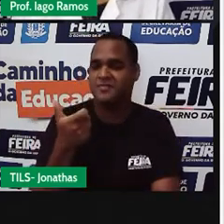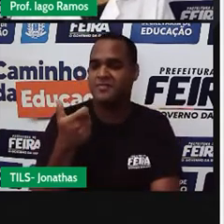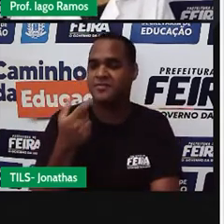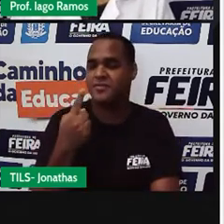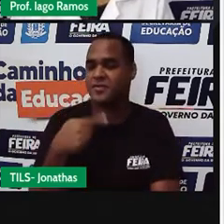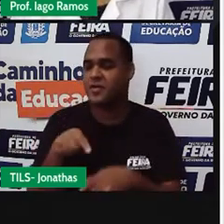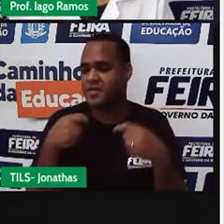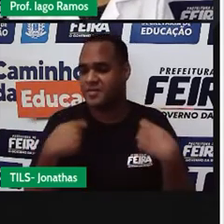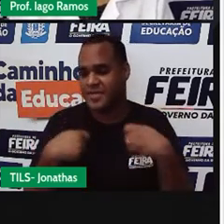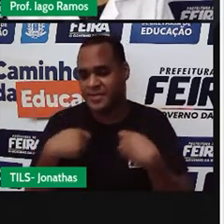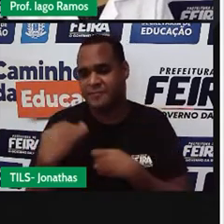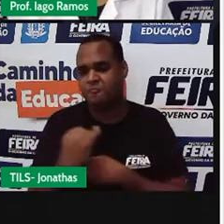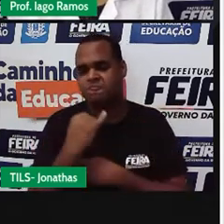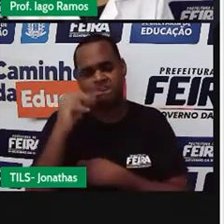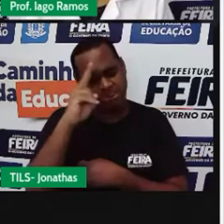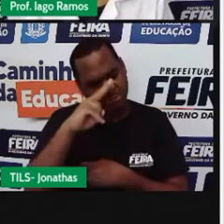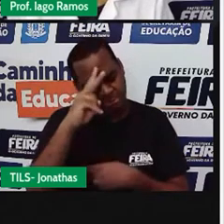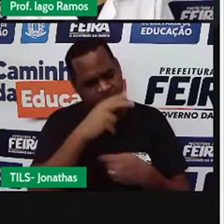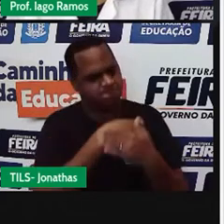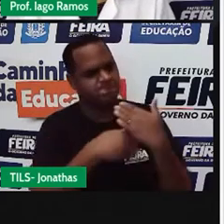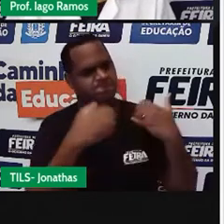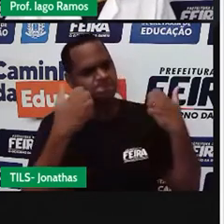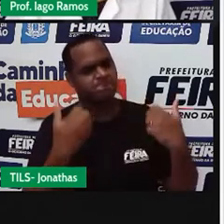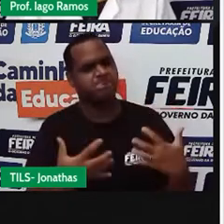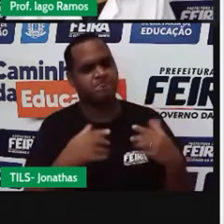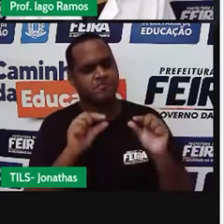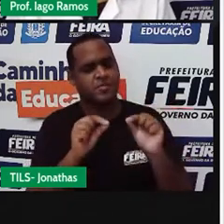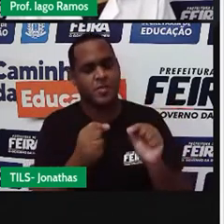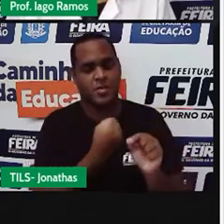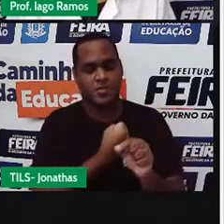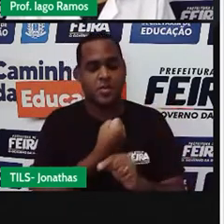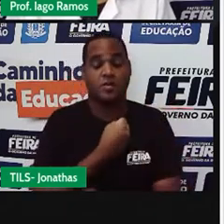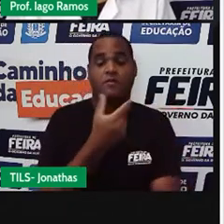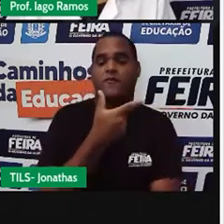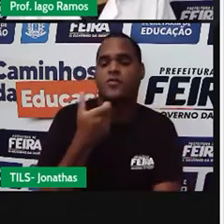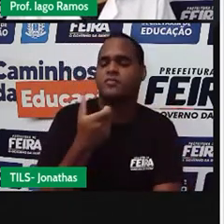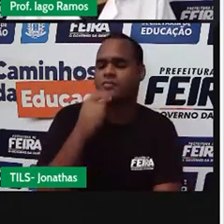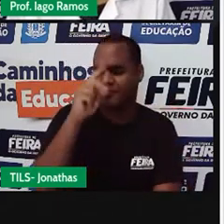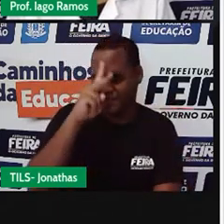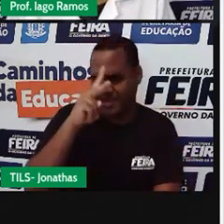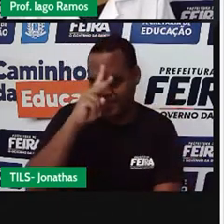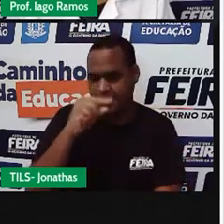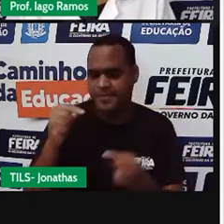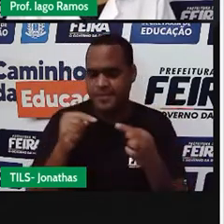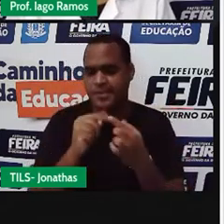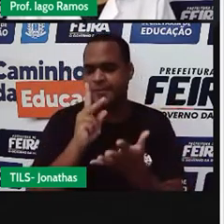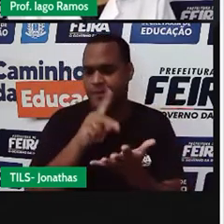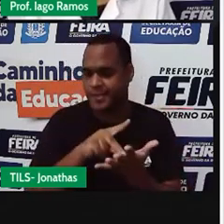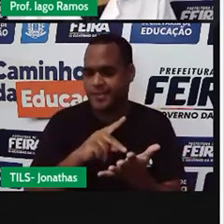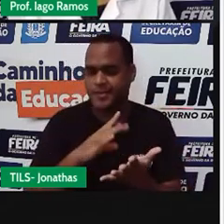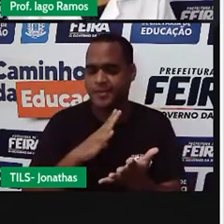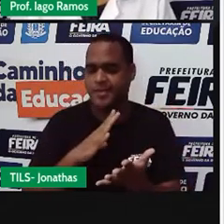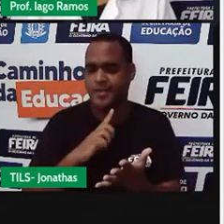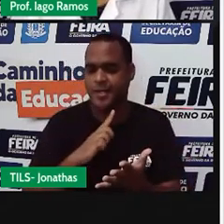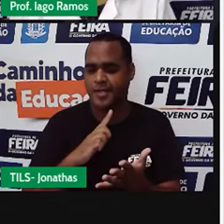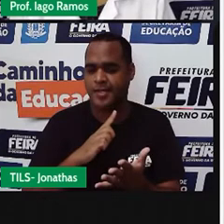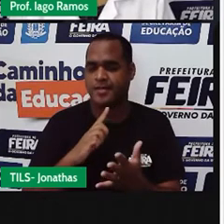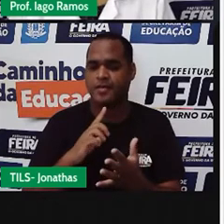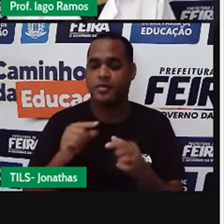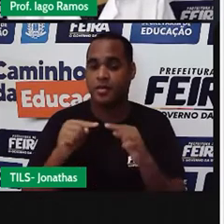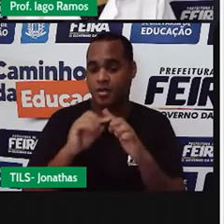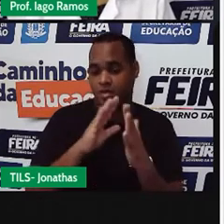preciso fazer você lembrar um pouquinho da aula 21 lembra que a gente trouxe uma situação que uma escola